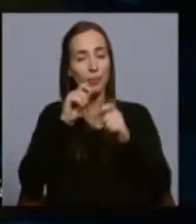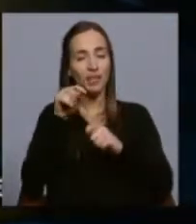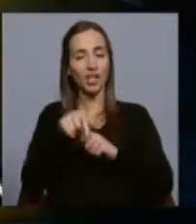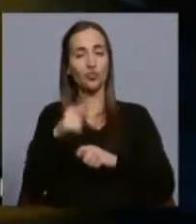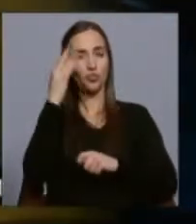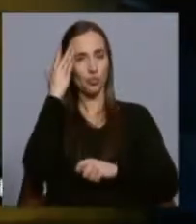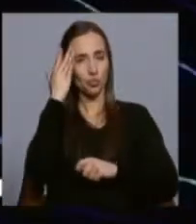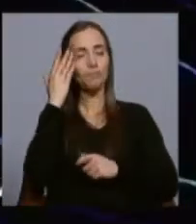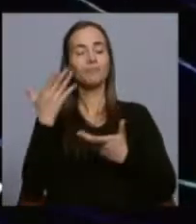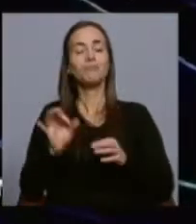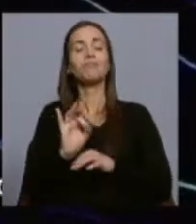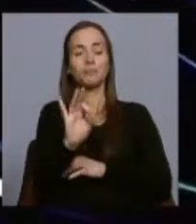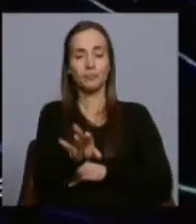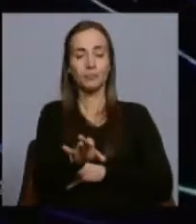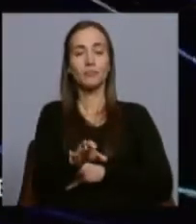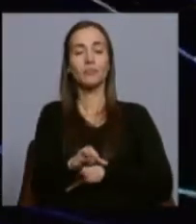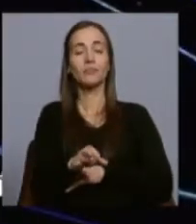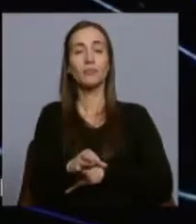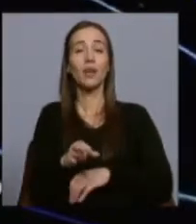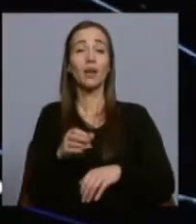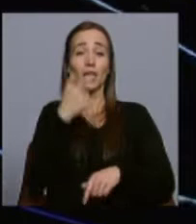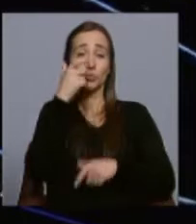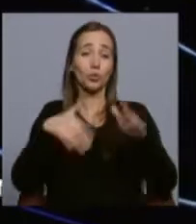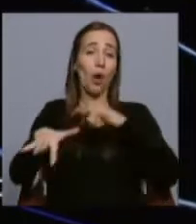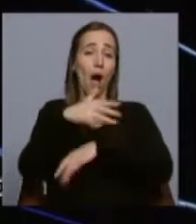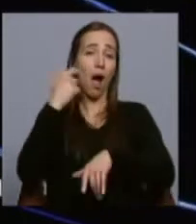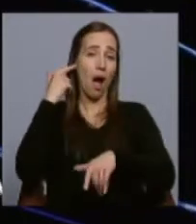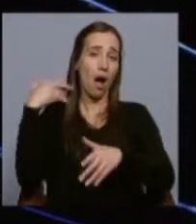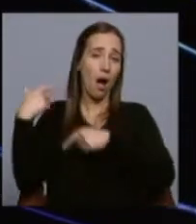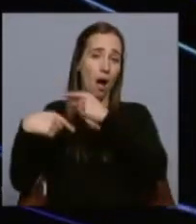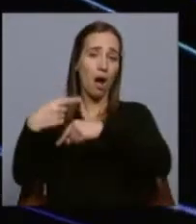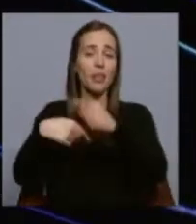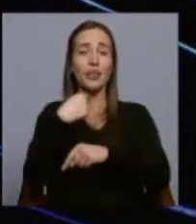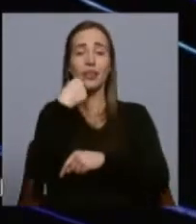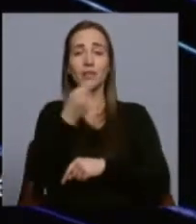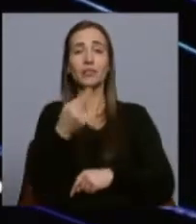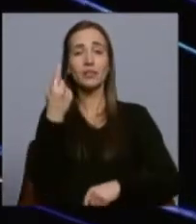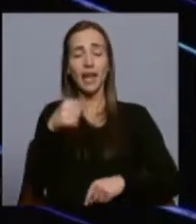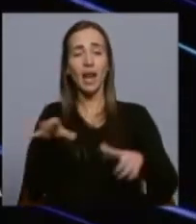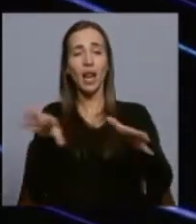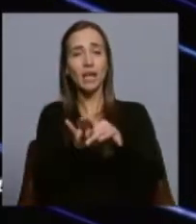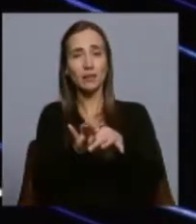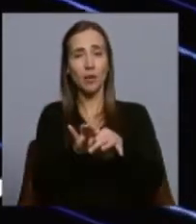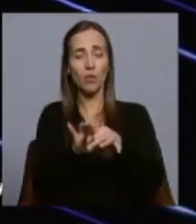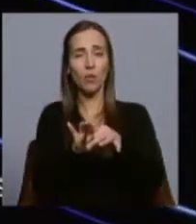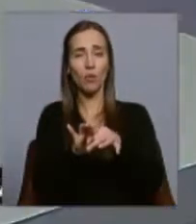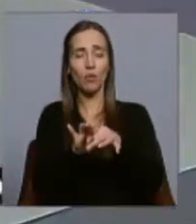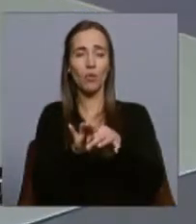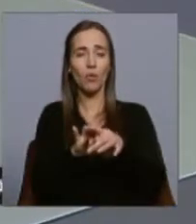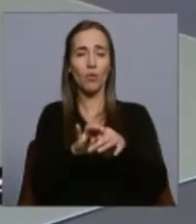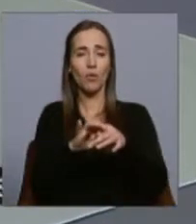lá. Diz a sabedoria popular que há uma relação direta, digamos assim, entre a